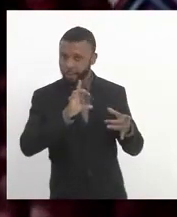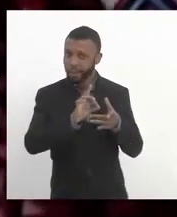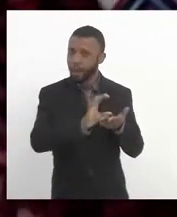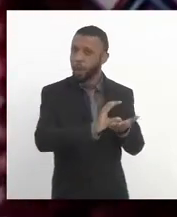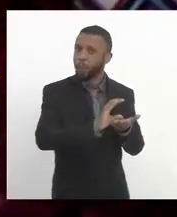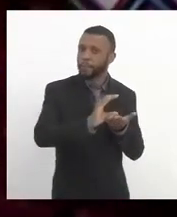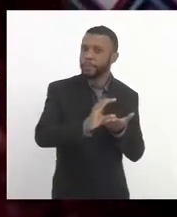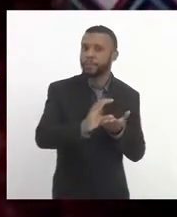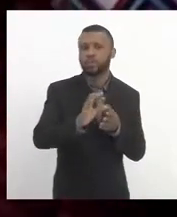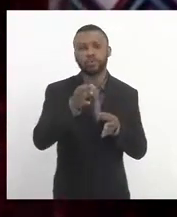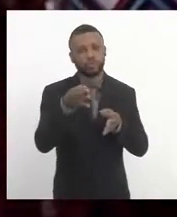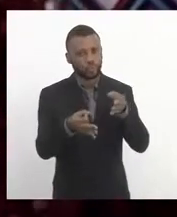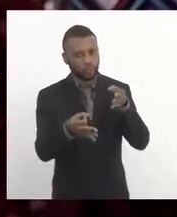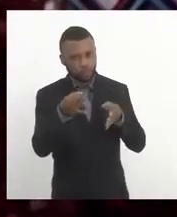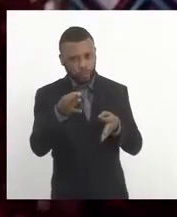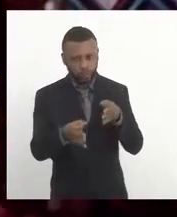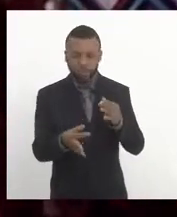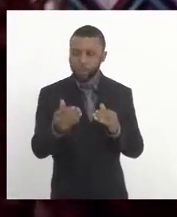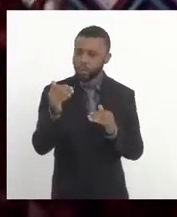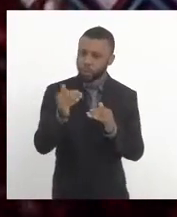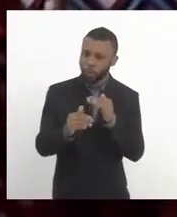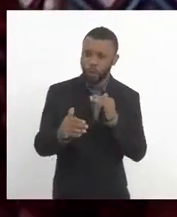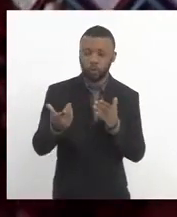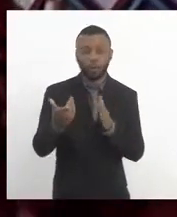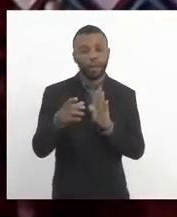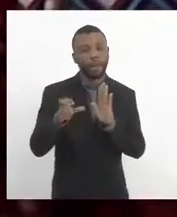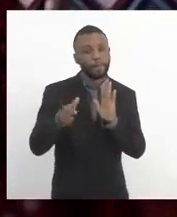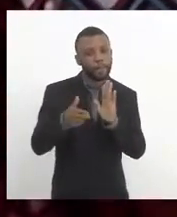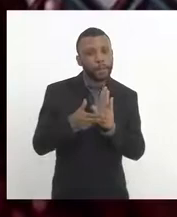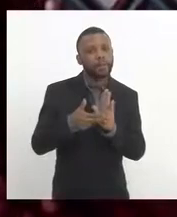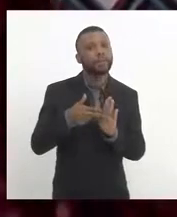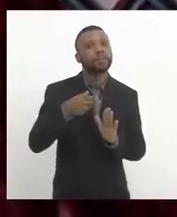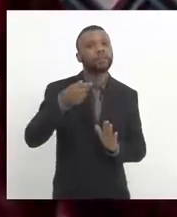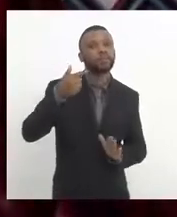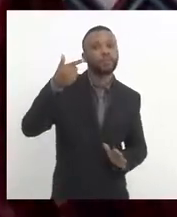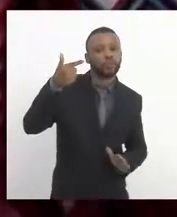E contrária às emendas de número 2 e 3.